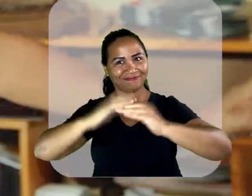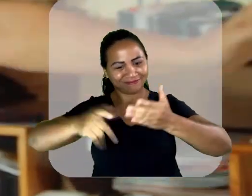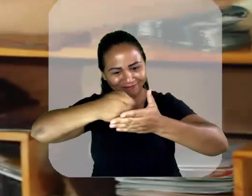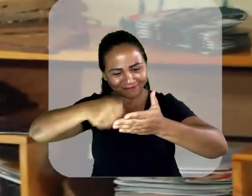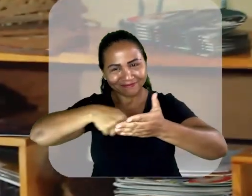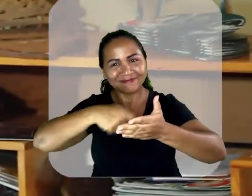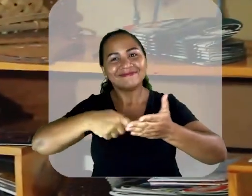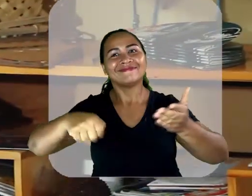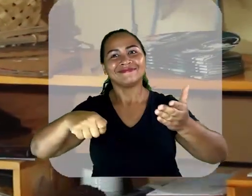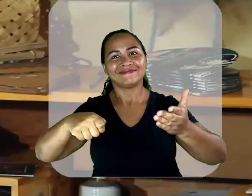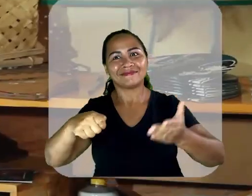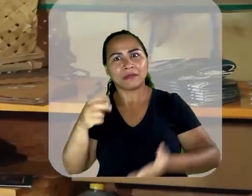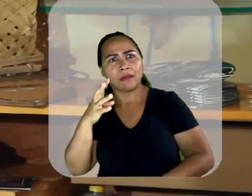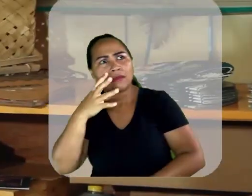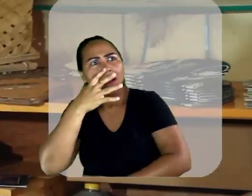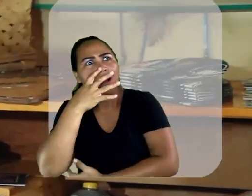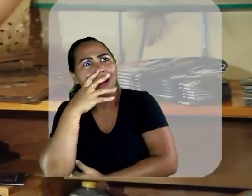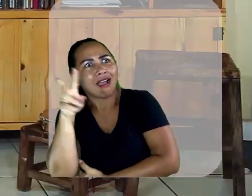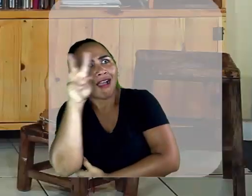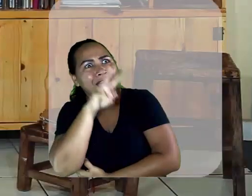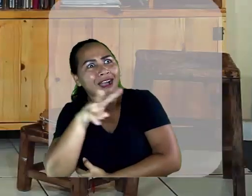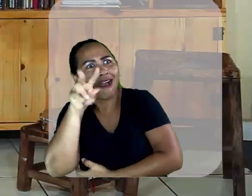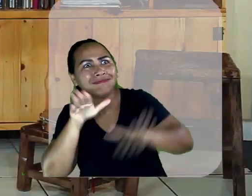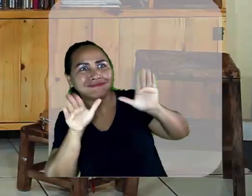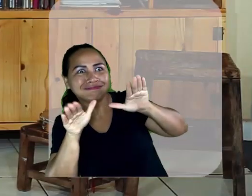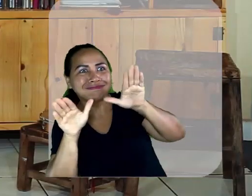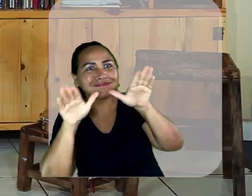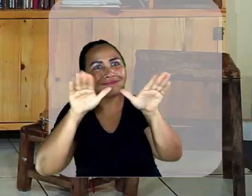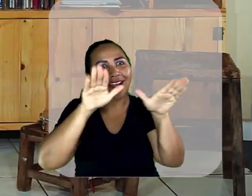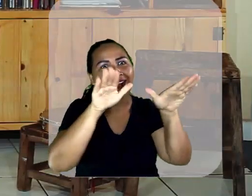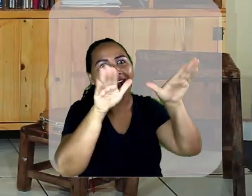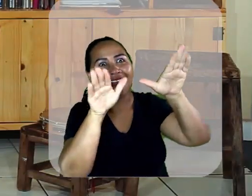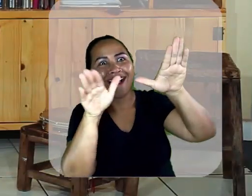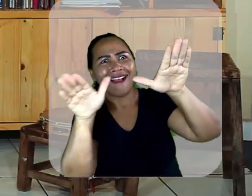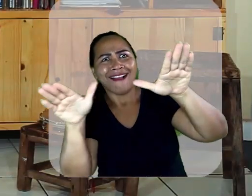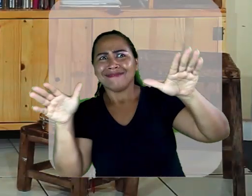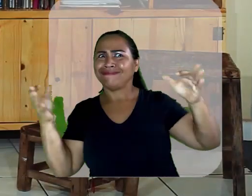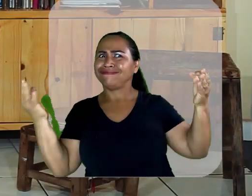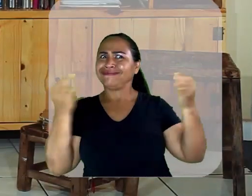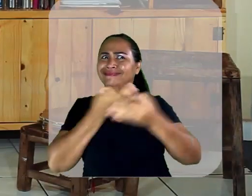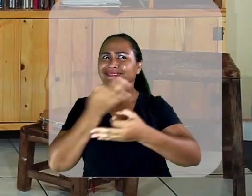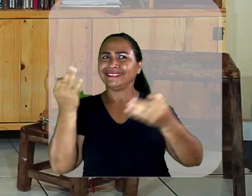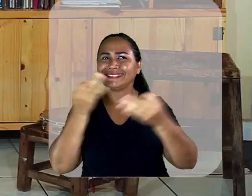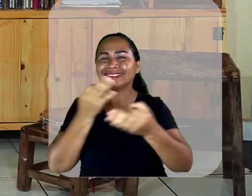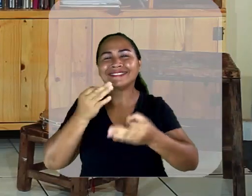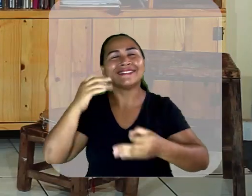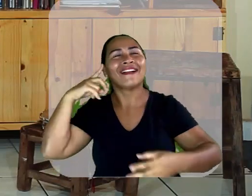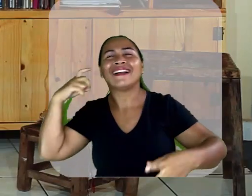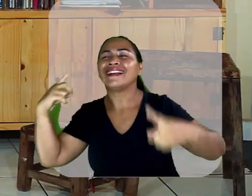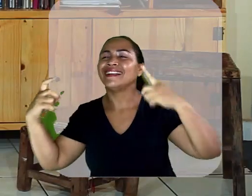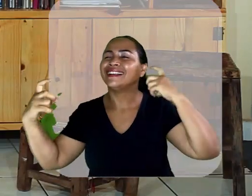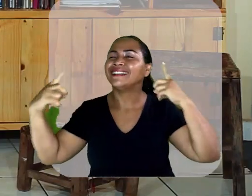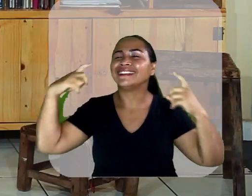homem que vi fogo pagou com um labacel medonho nas capoeiras, o canto da juriti e